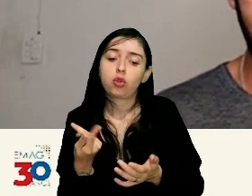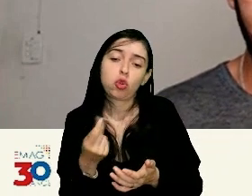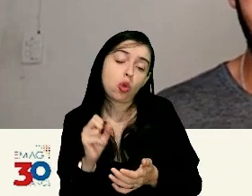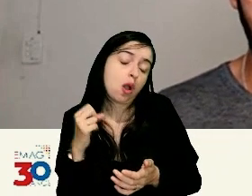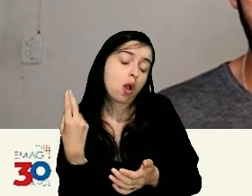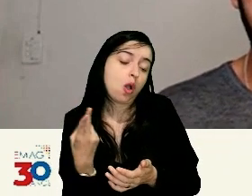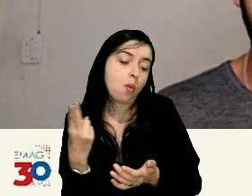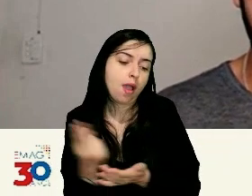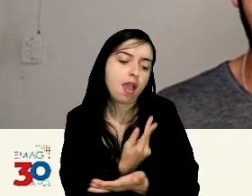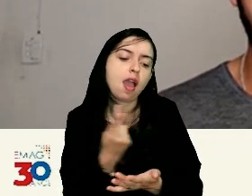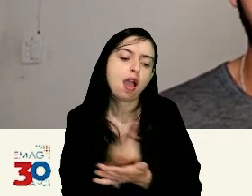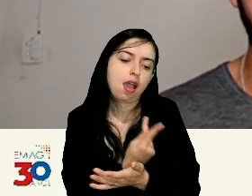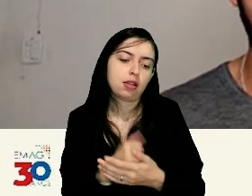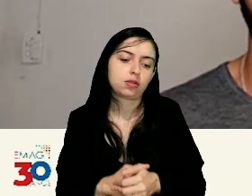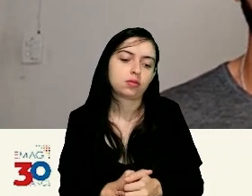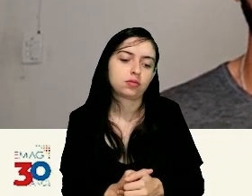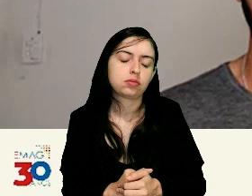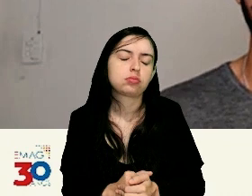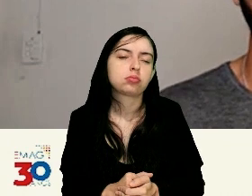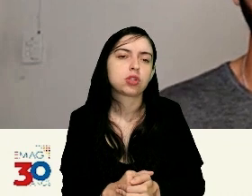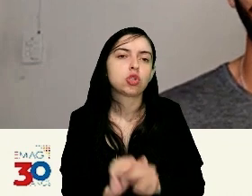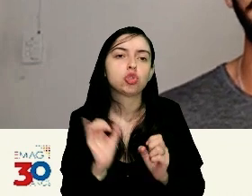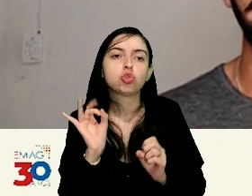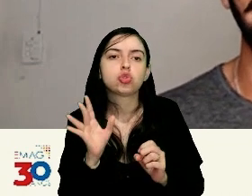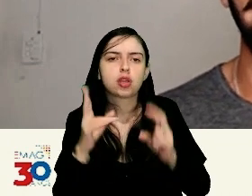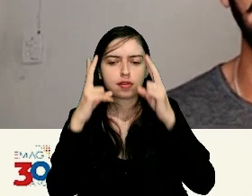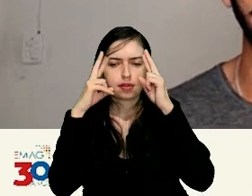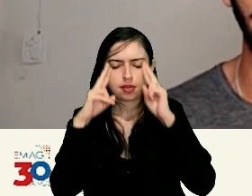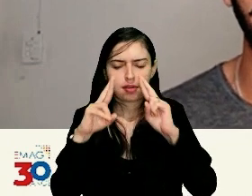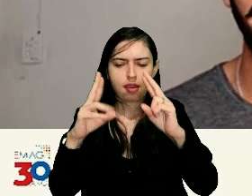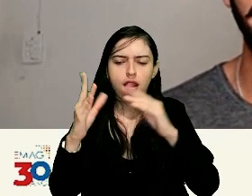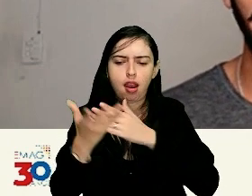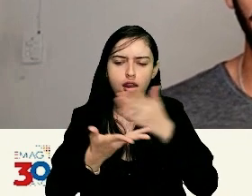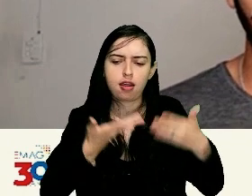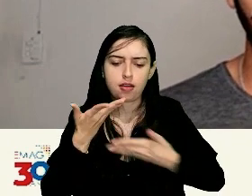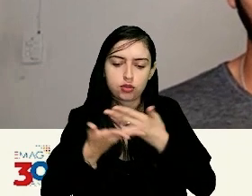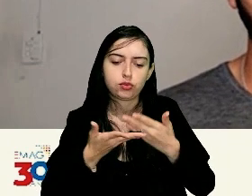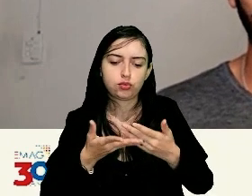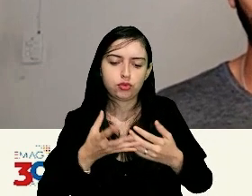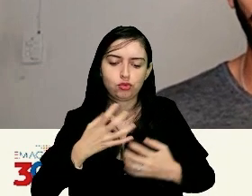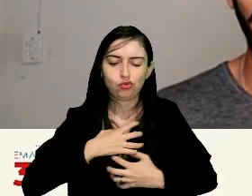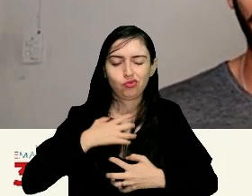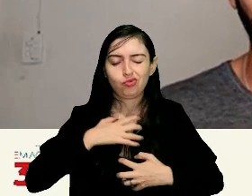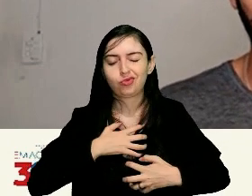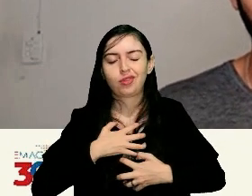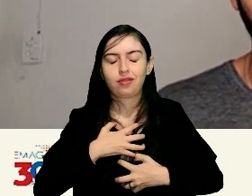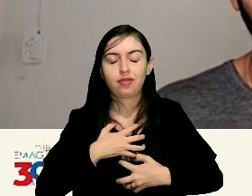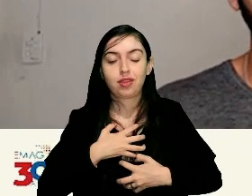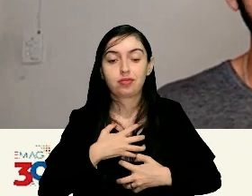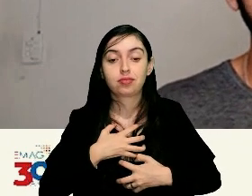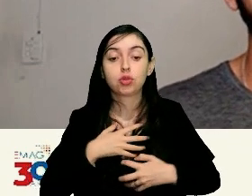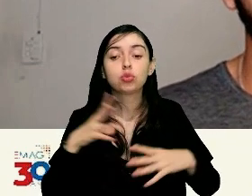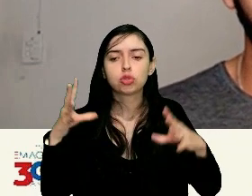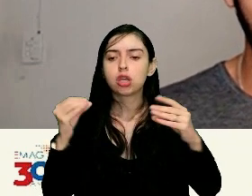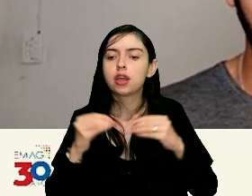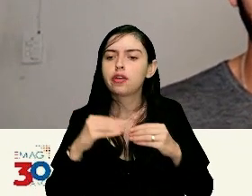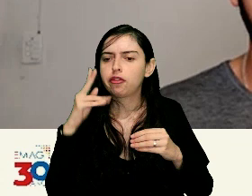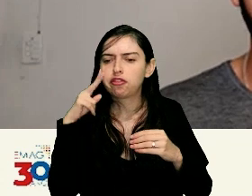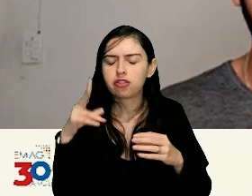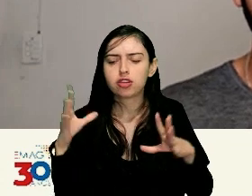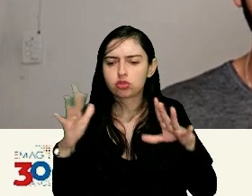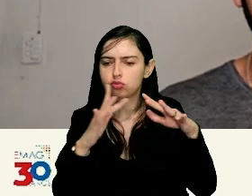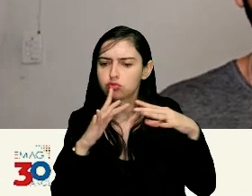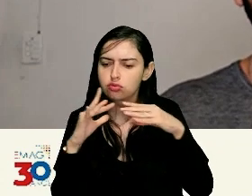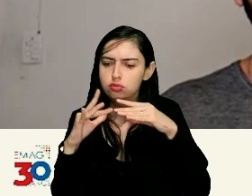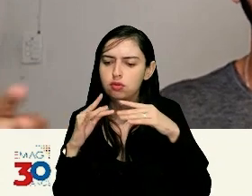da relação da responsabilidade e do afeto, eu vejo que eles são totalmente atrelados, sabe? Por que eu falo isso? Porque uma das formas dos